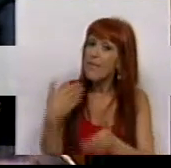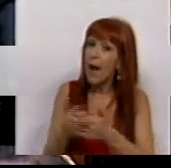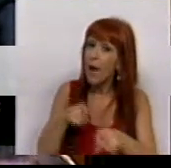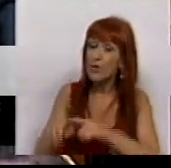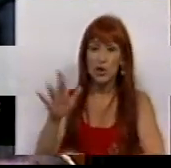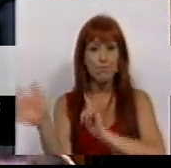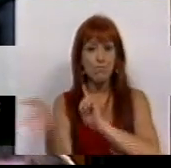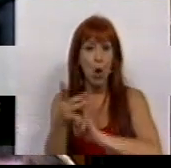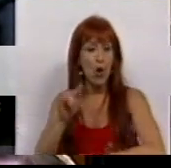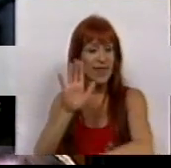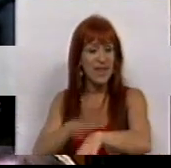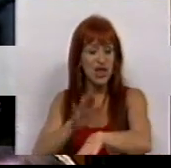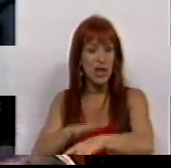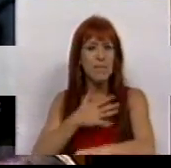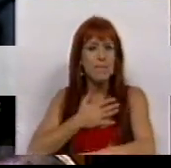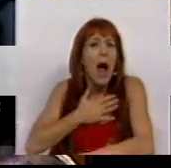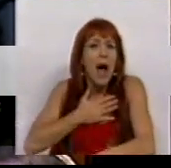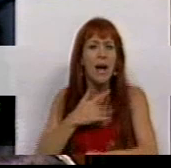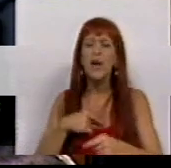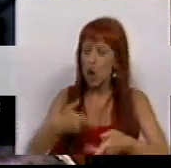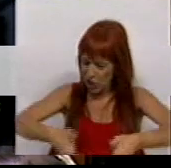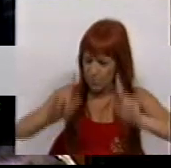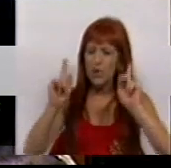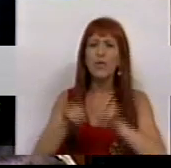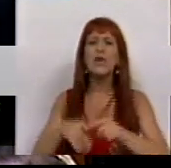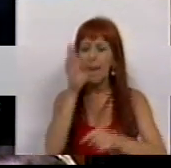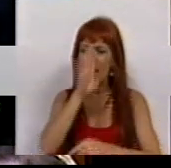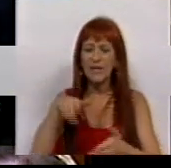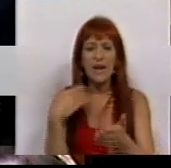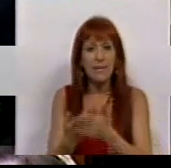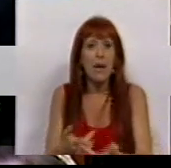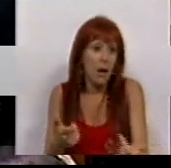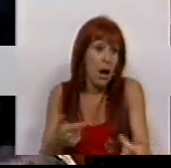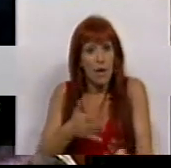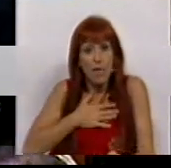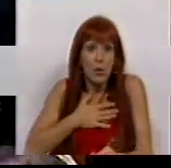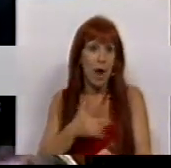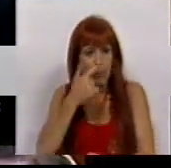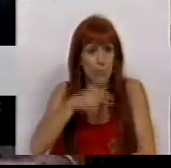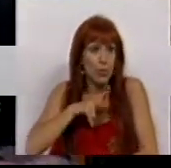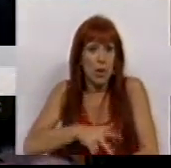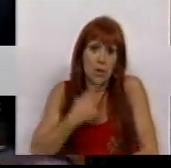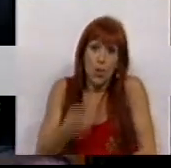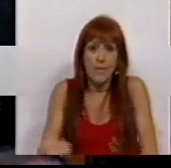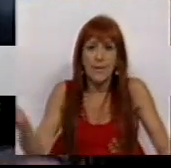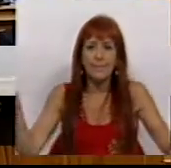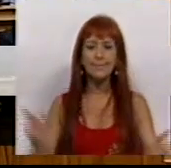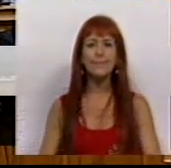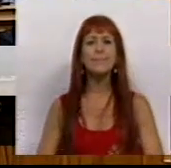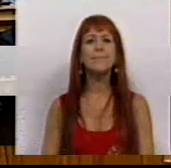política patriótica e de esquerda e que estaremos disponíveis para a pôr em prática, assim seja essa a vontade dos portugueses, disse.